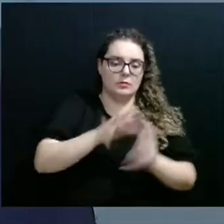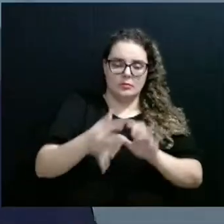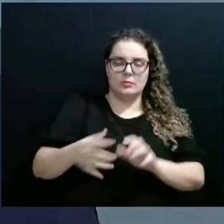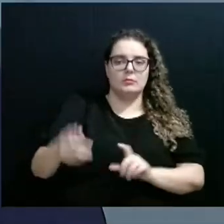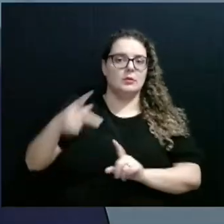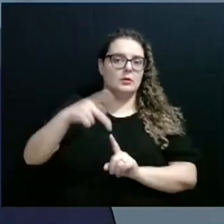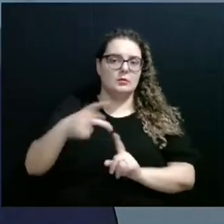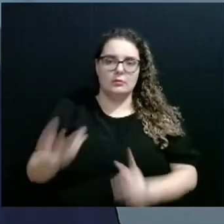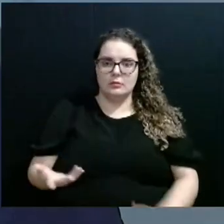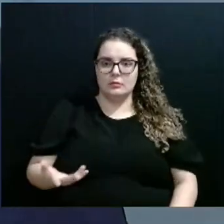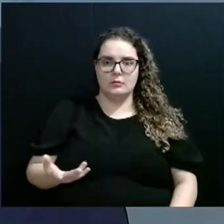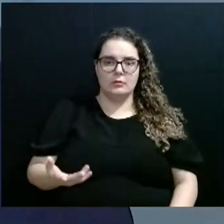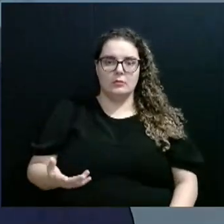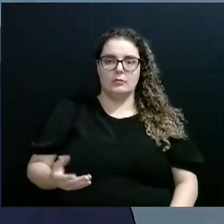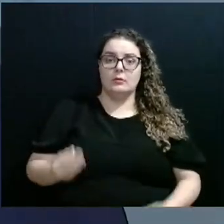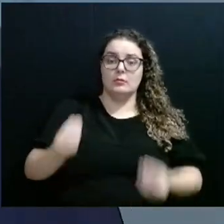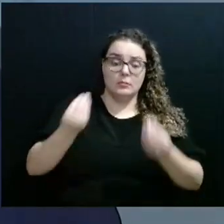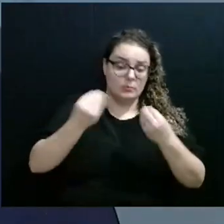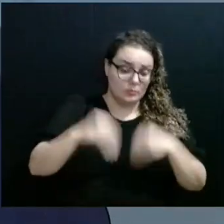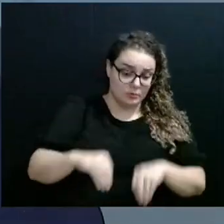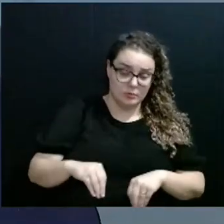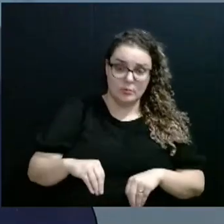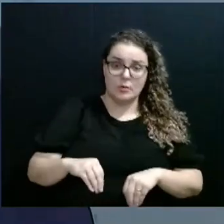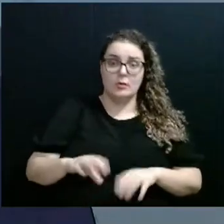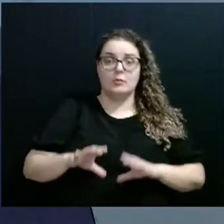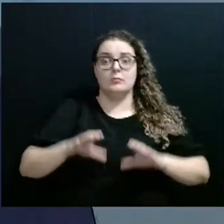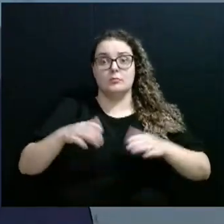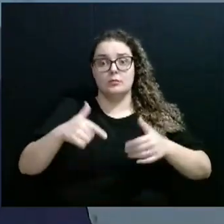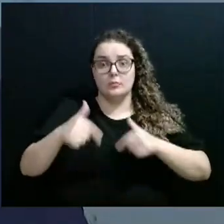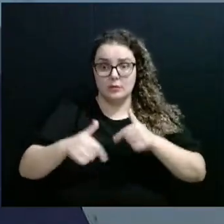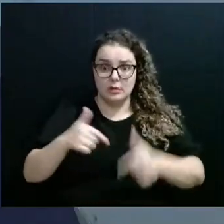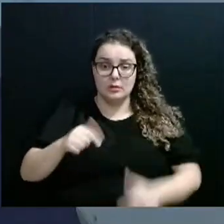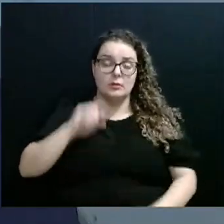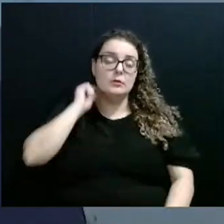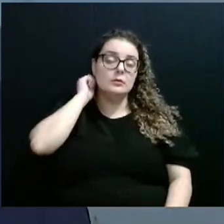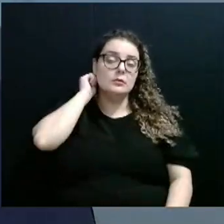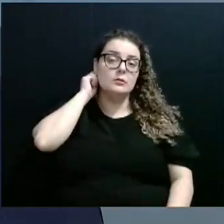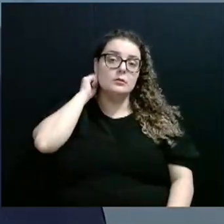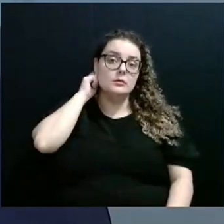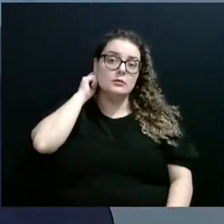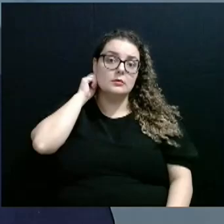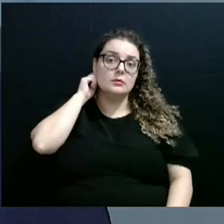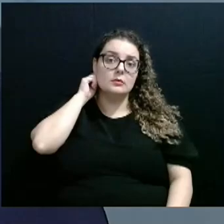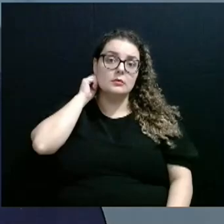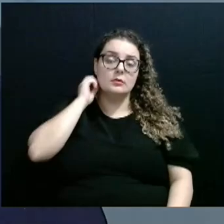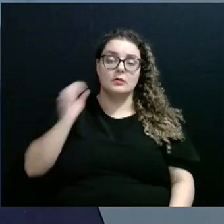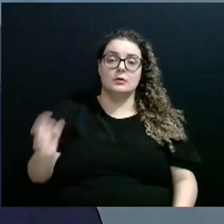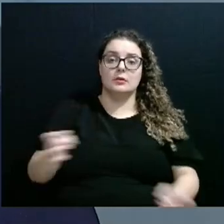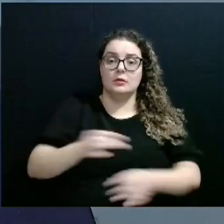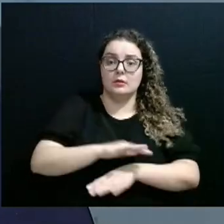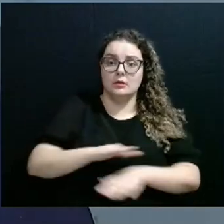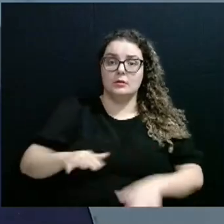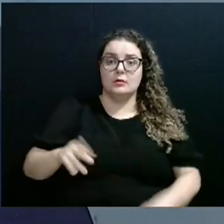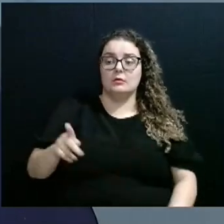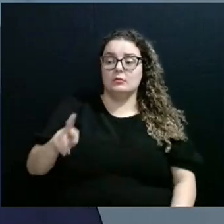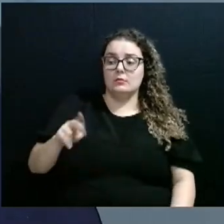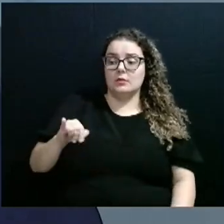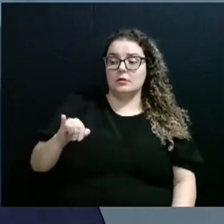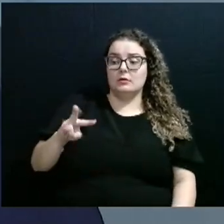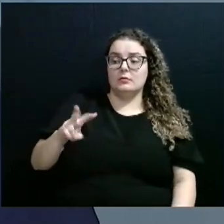extremamente danosos para o conjunto dos trabalhadores, combater as privatizações e as terceirizações.